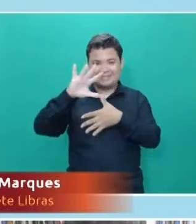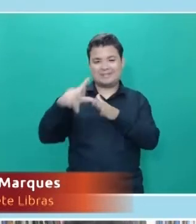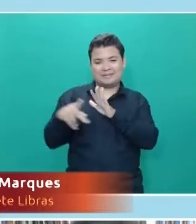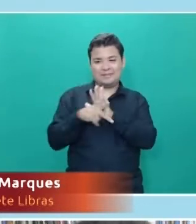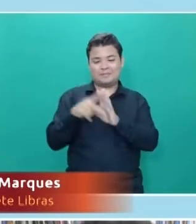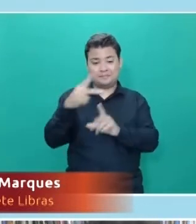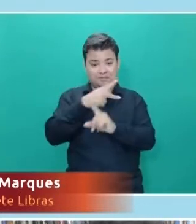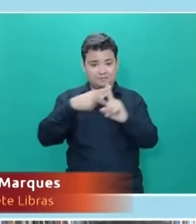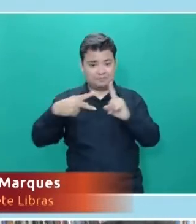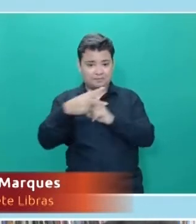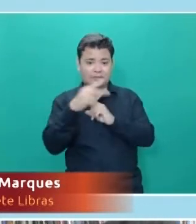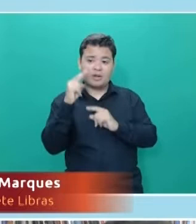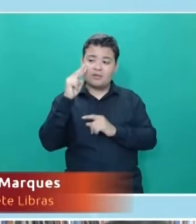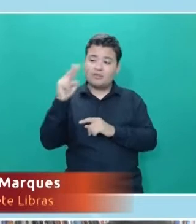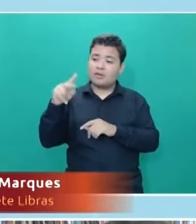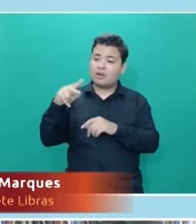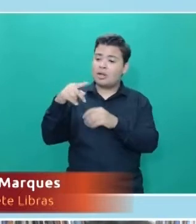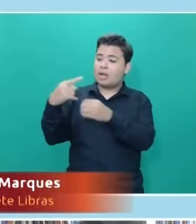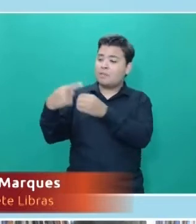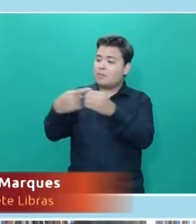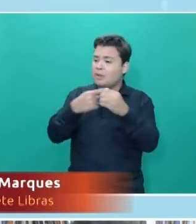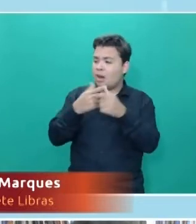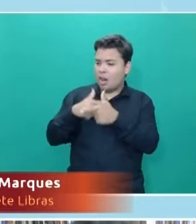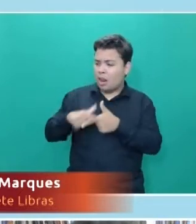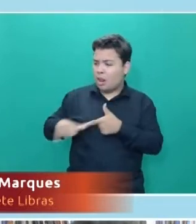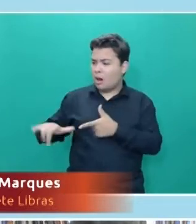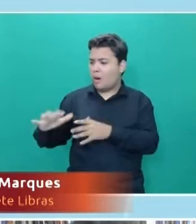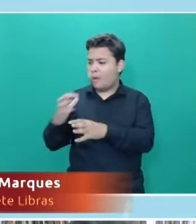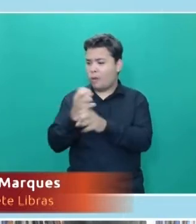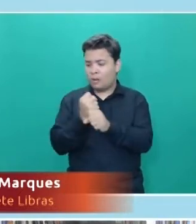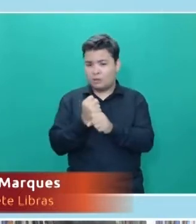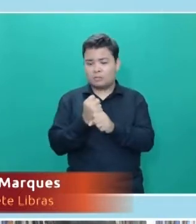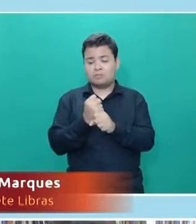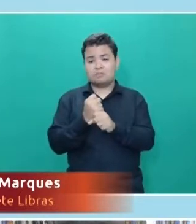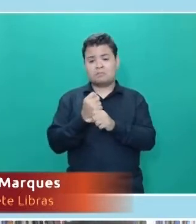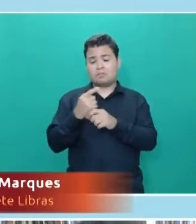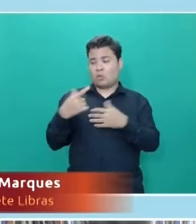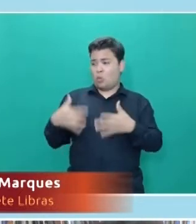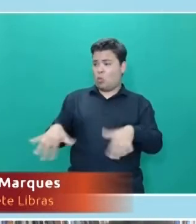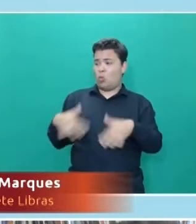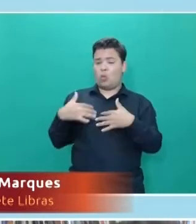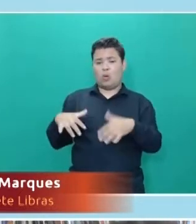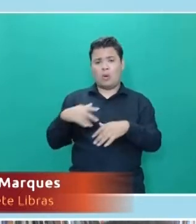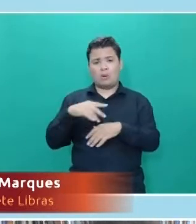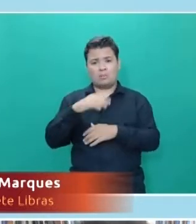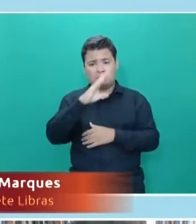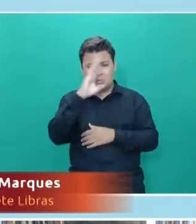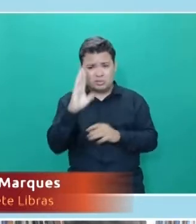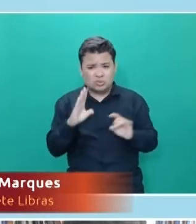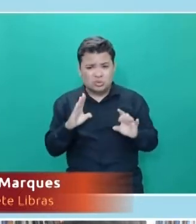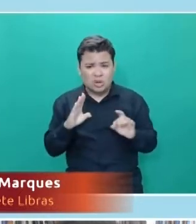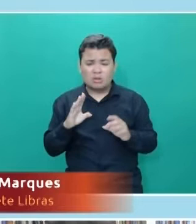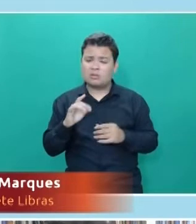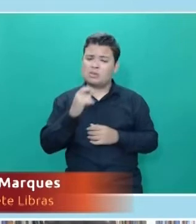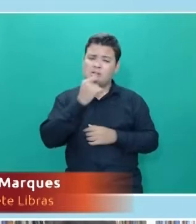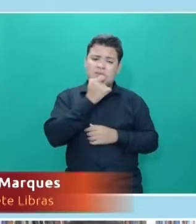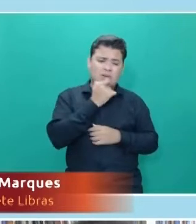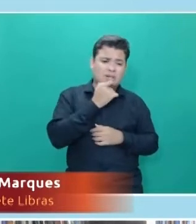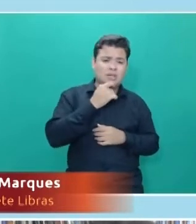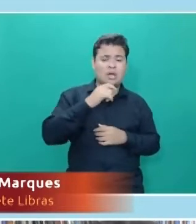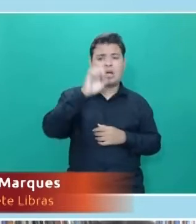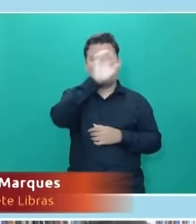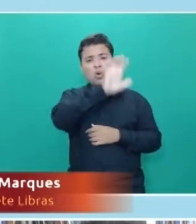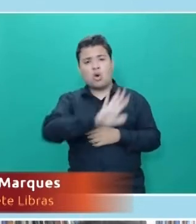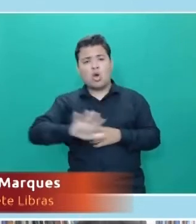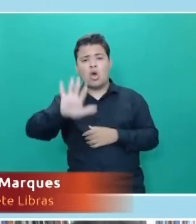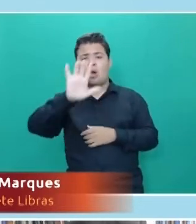por município, ali por pessoas, é incrível. É o maior vetor. E isso não foi só no Brasil, isso foi na Inglaterra, isso foi na Europa inteira, isso foi na Alemanha, isso foi nos Estados